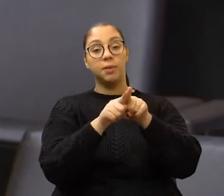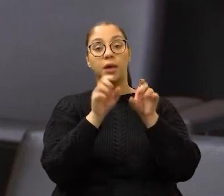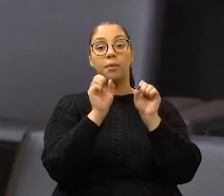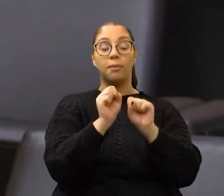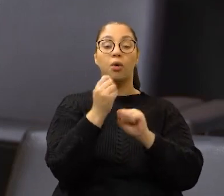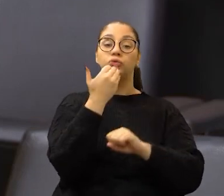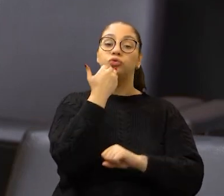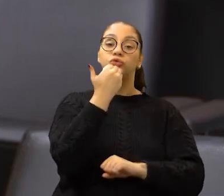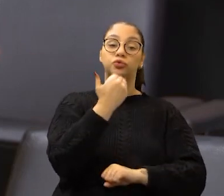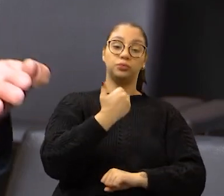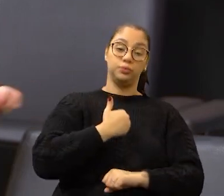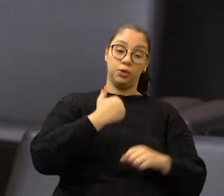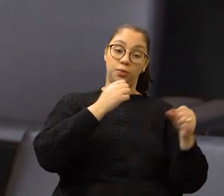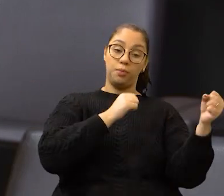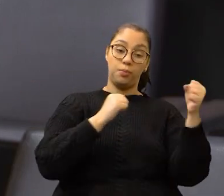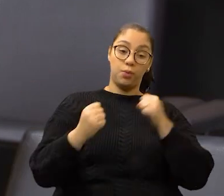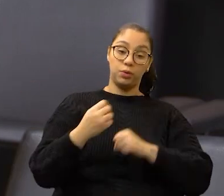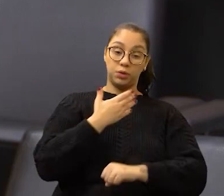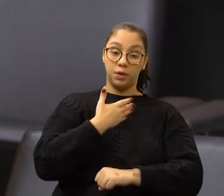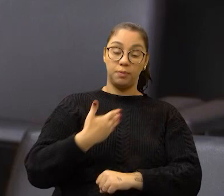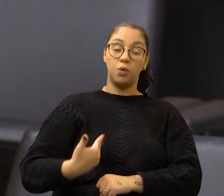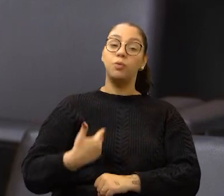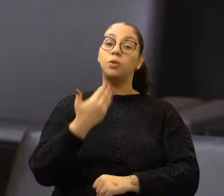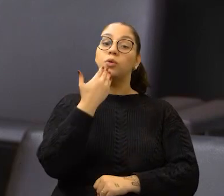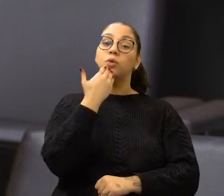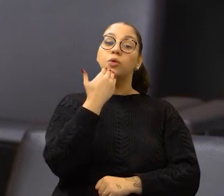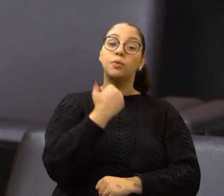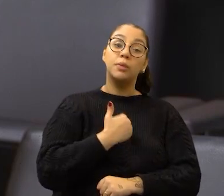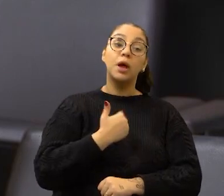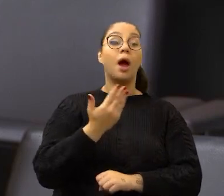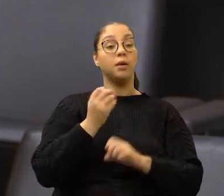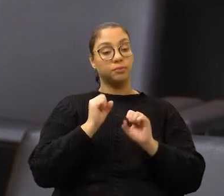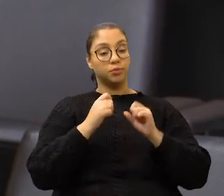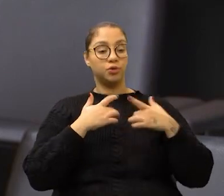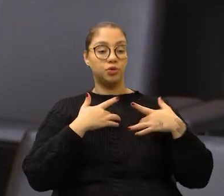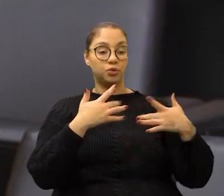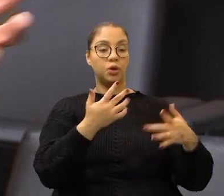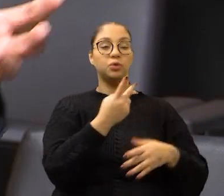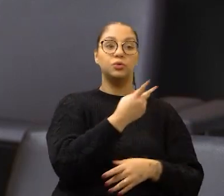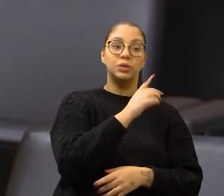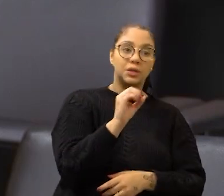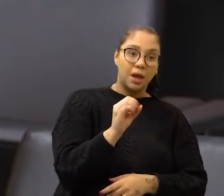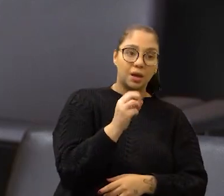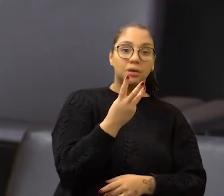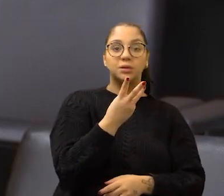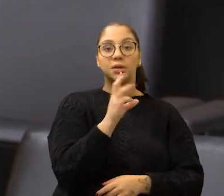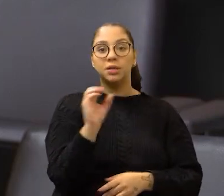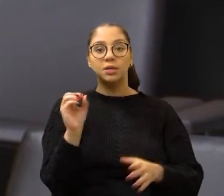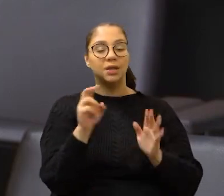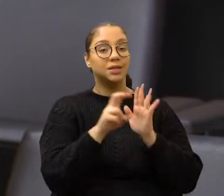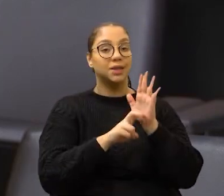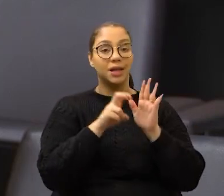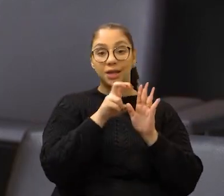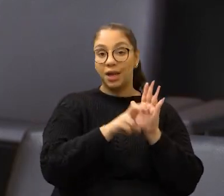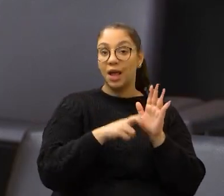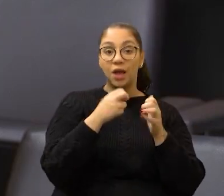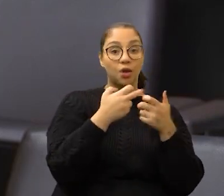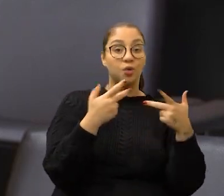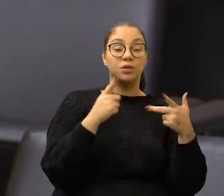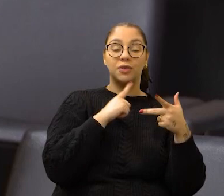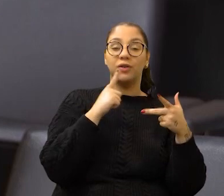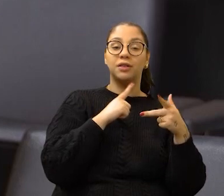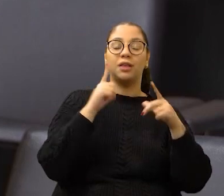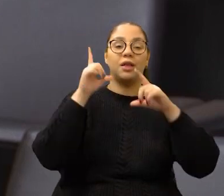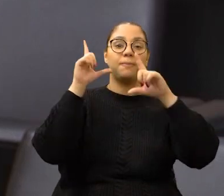receber uma solicitação do poder público e elas doarem 200, 300 cadeiras de rodas, ou seja, coisas que só